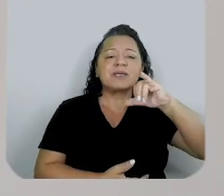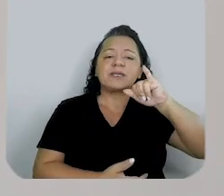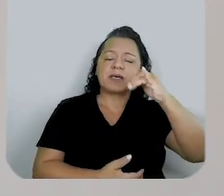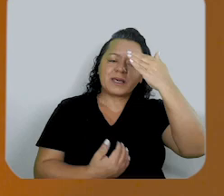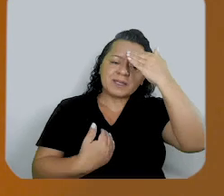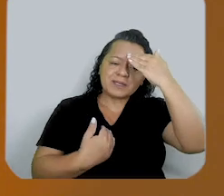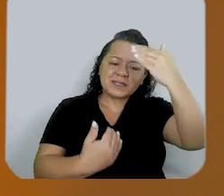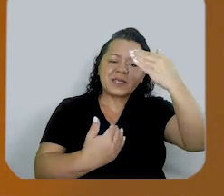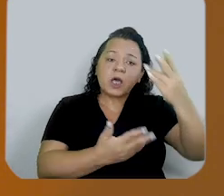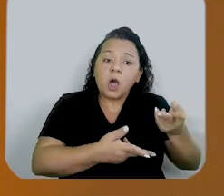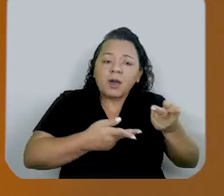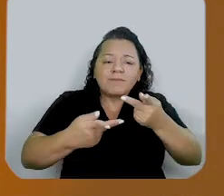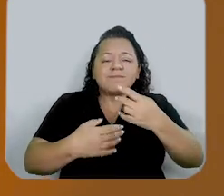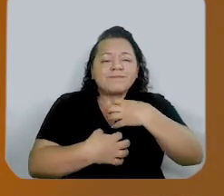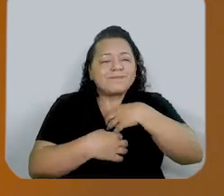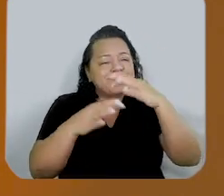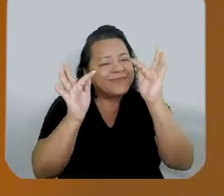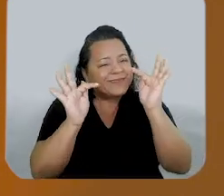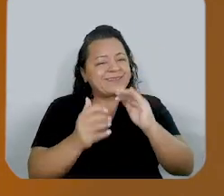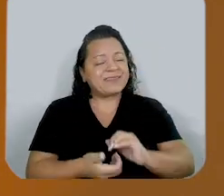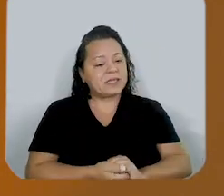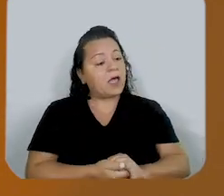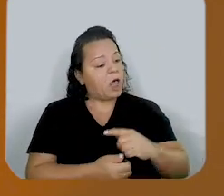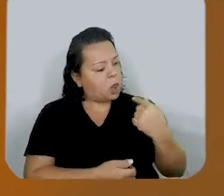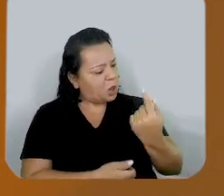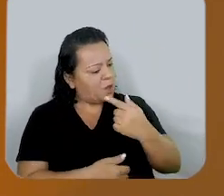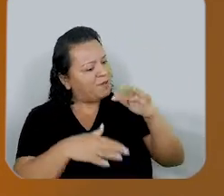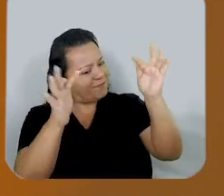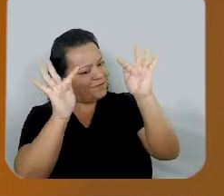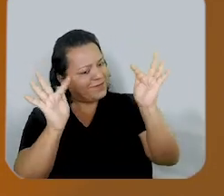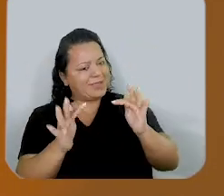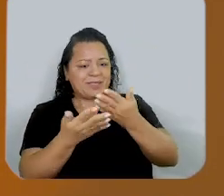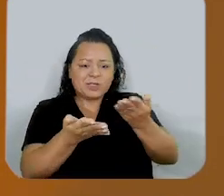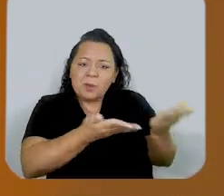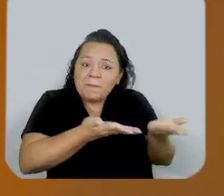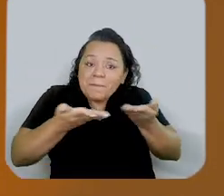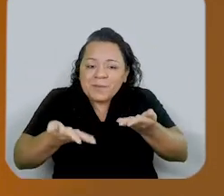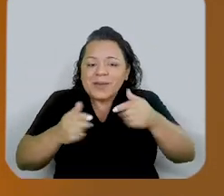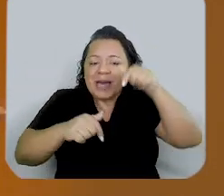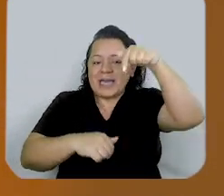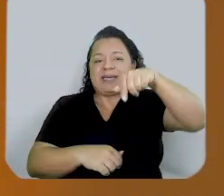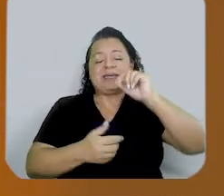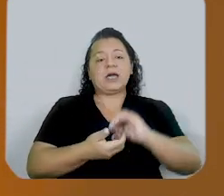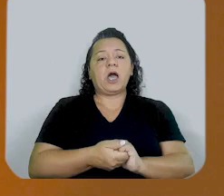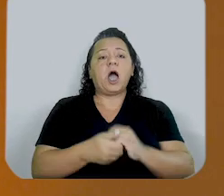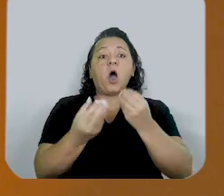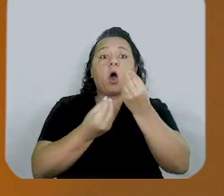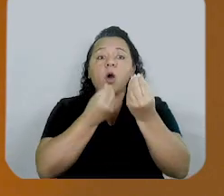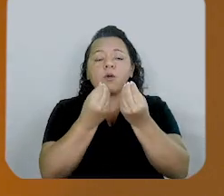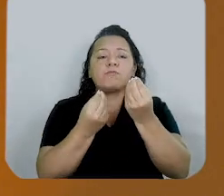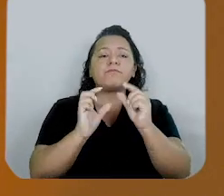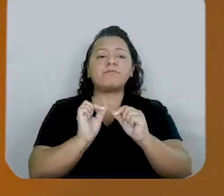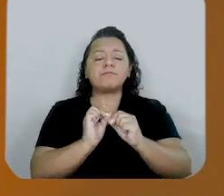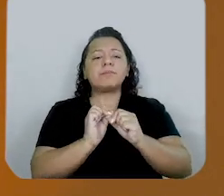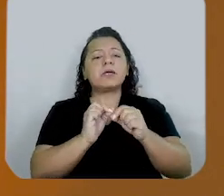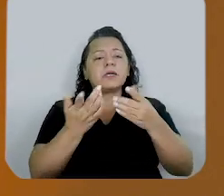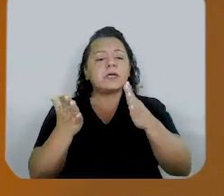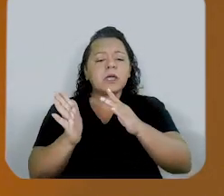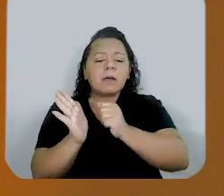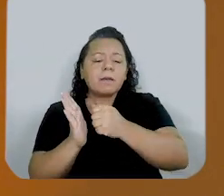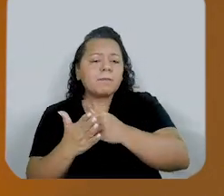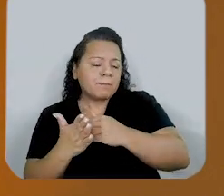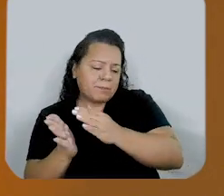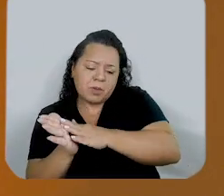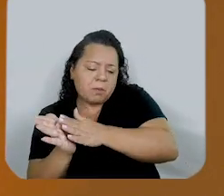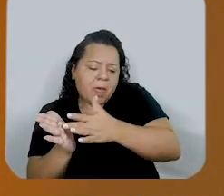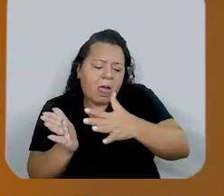feliz. A gente que fica feliz com a sua presença aqui, Clarinda. Agora me conta, como é que foi encarar a sua trajetória de estudos, né, na